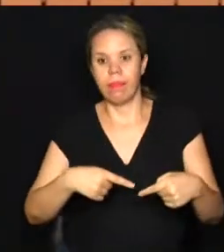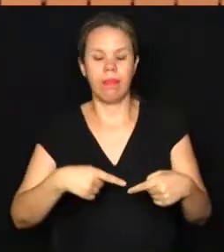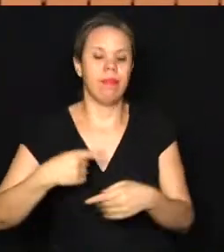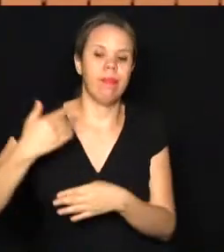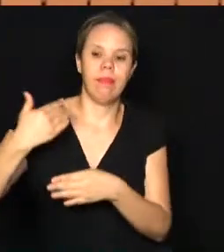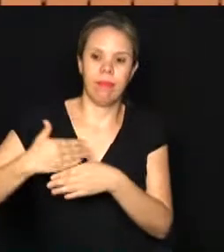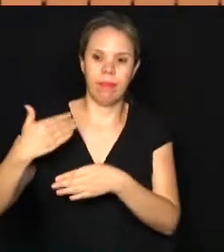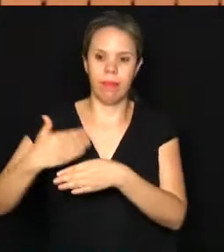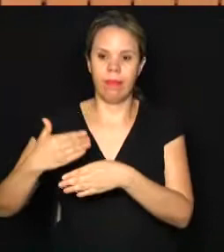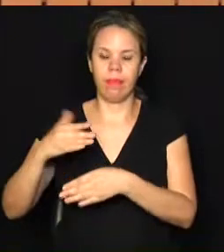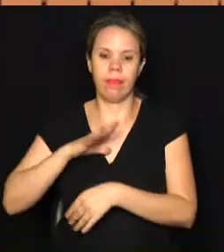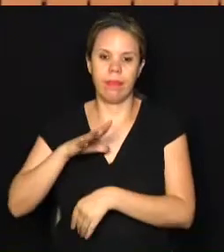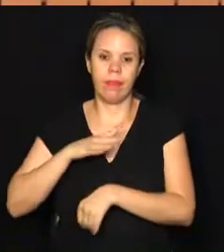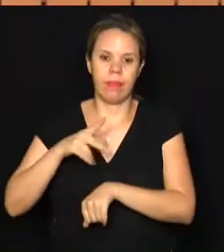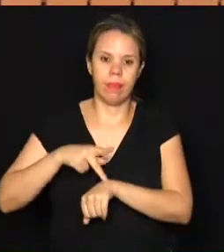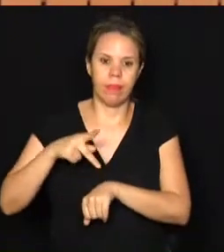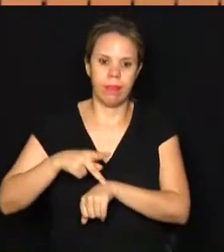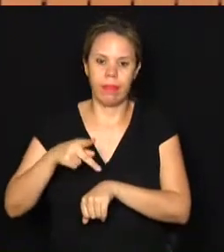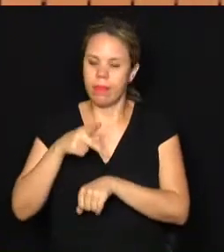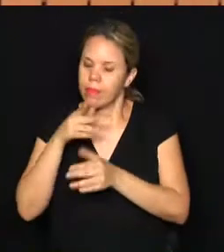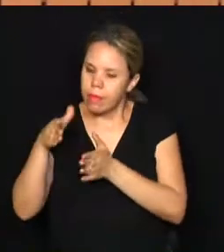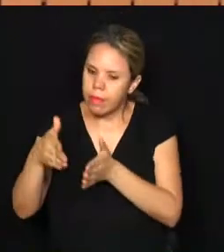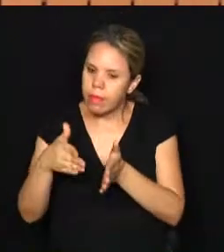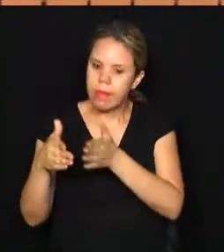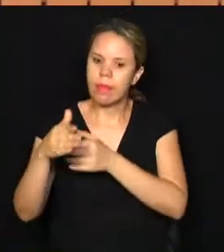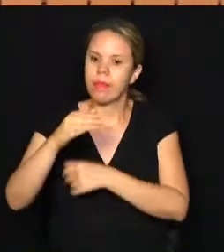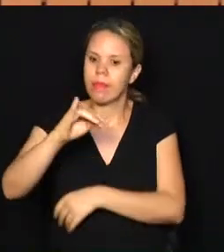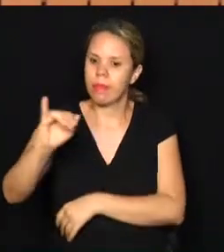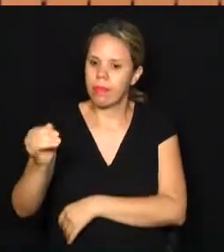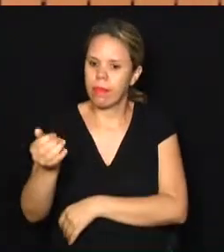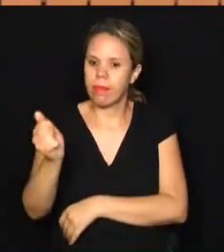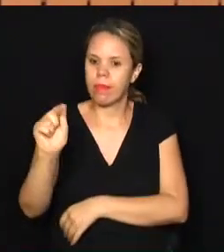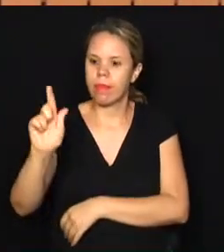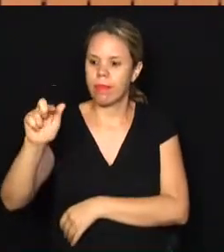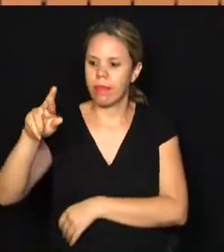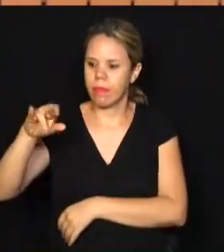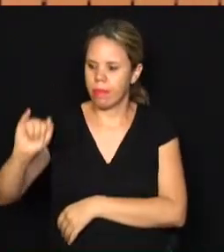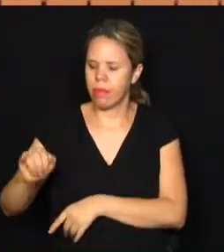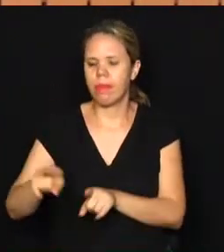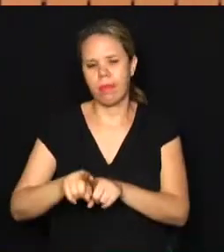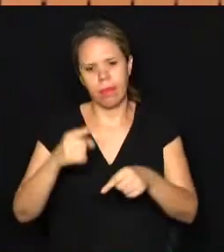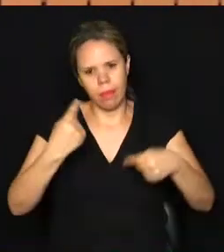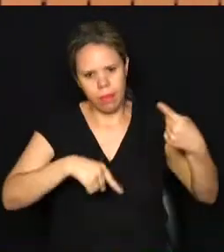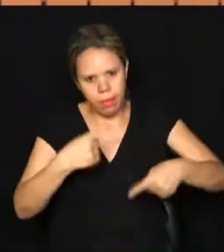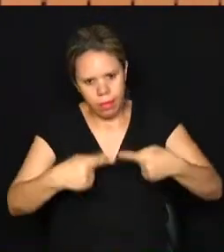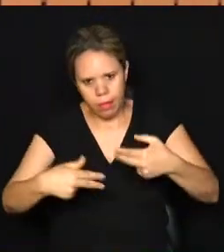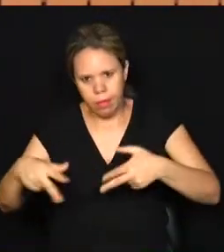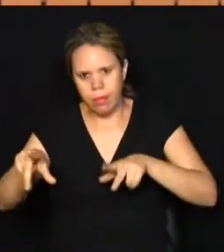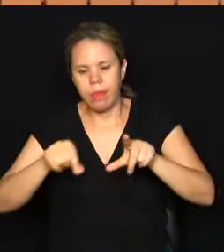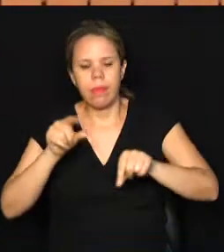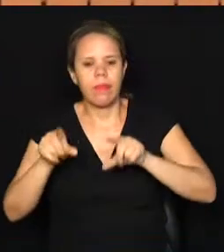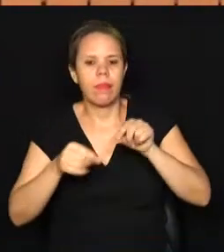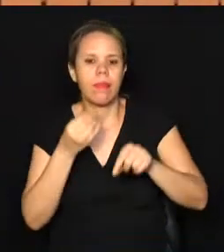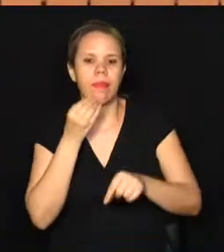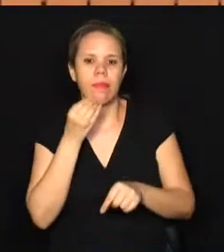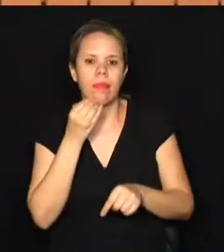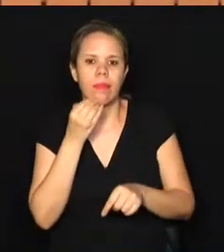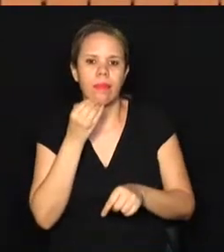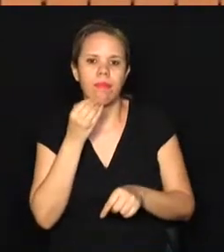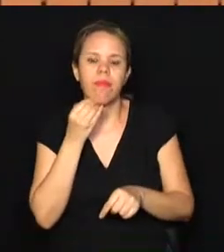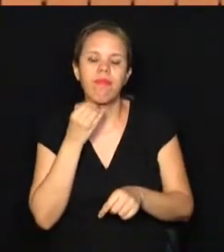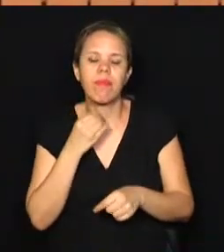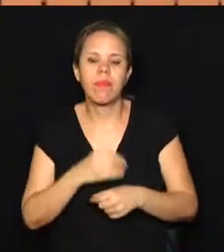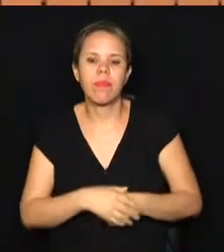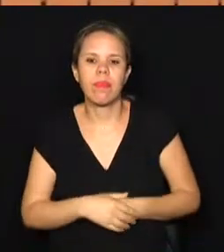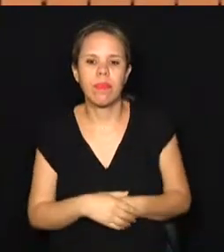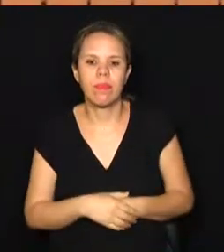de Pedreira, no Rio Jaguari, e a gente quer discutir também possíveis alternativas em relação a esse tipo